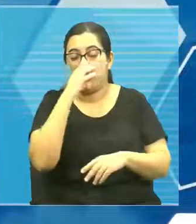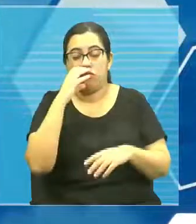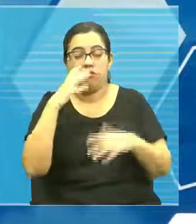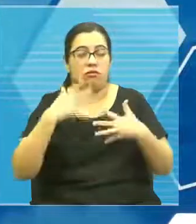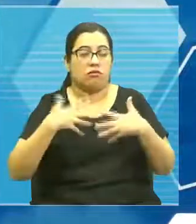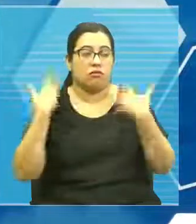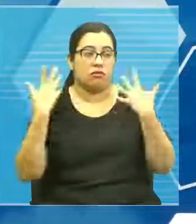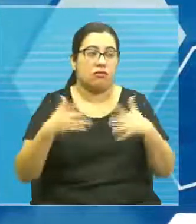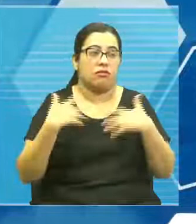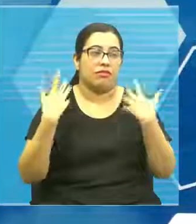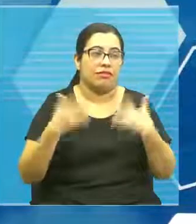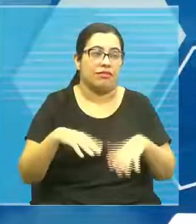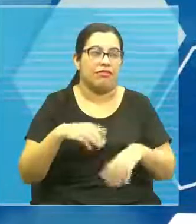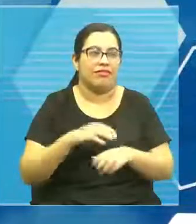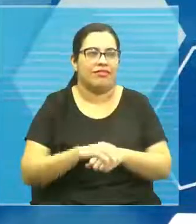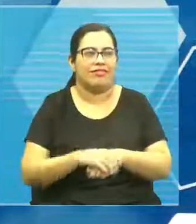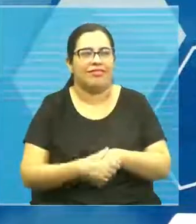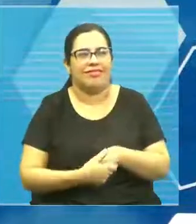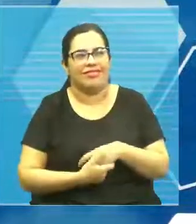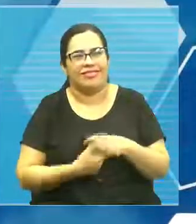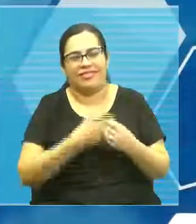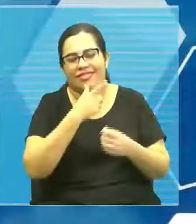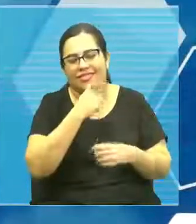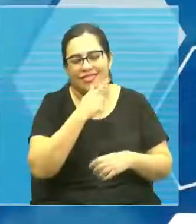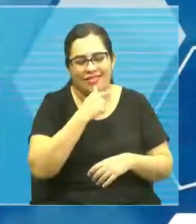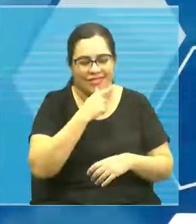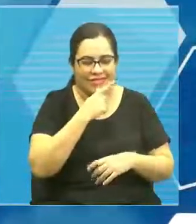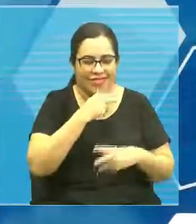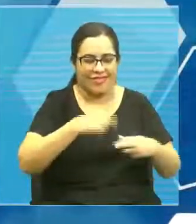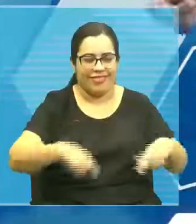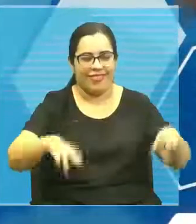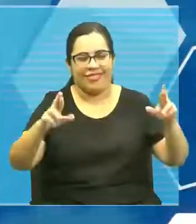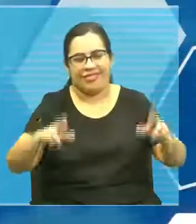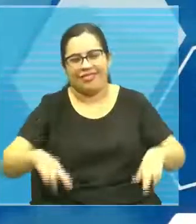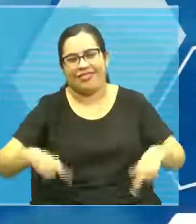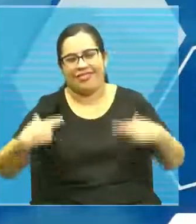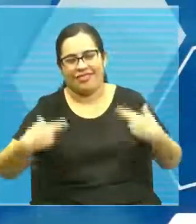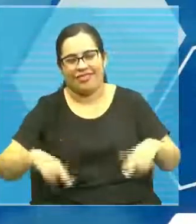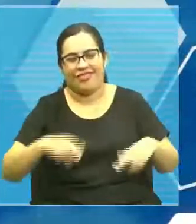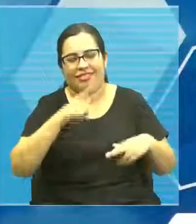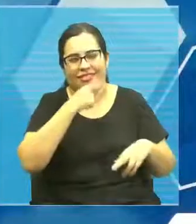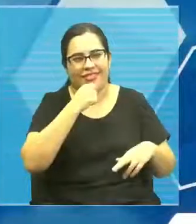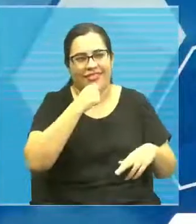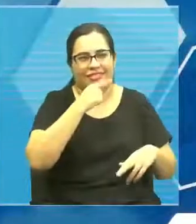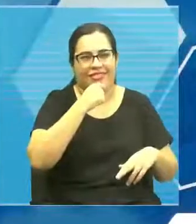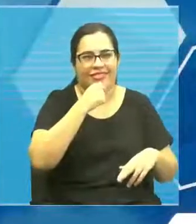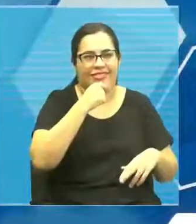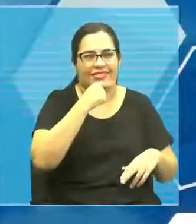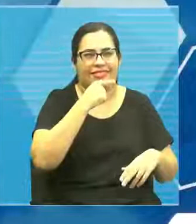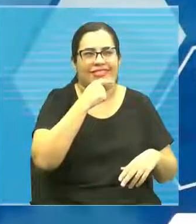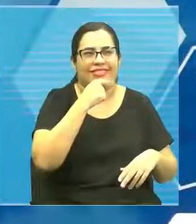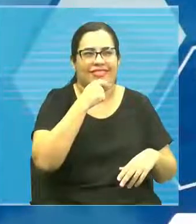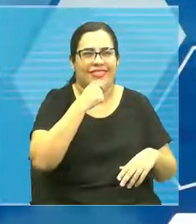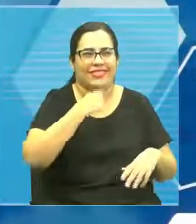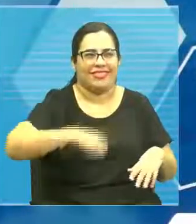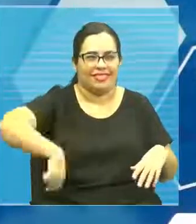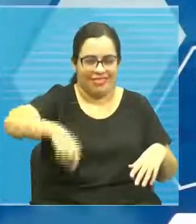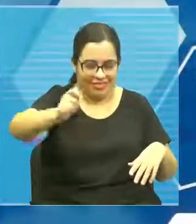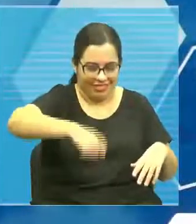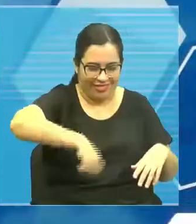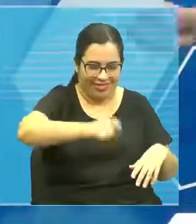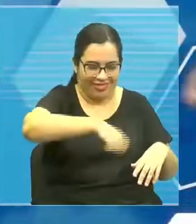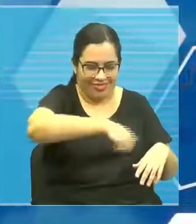criando mofo, porque eu passava a noite molhando, dormia na rede. Molhava a rede, pegava praticamente a bacia toda